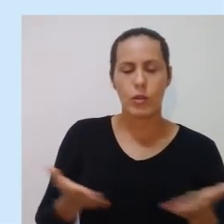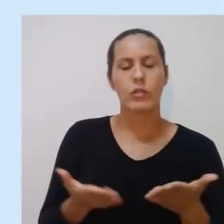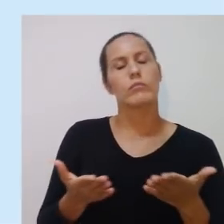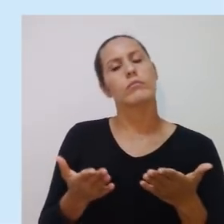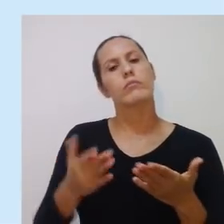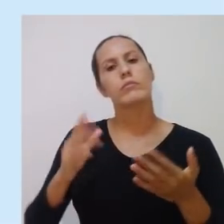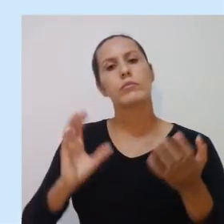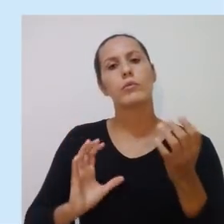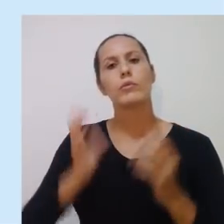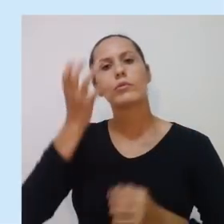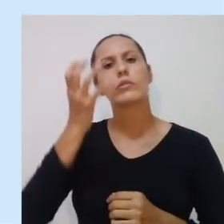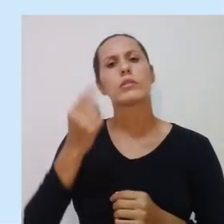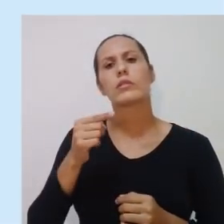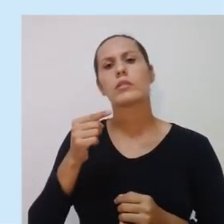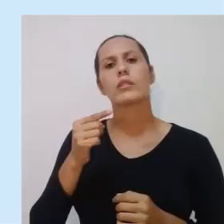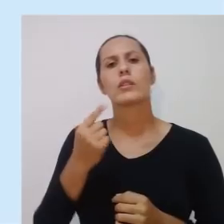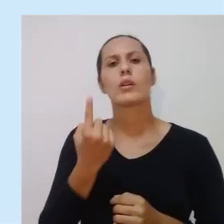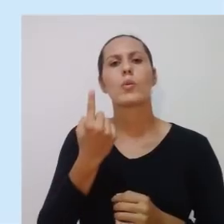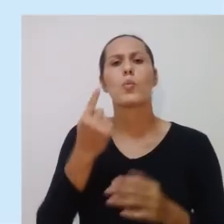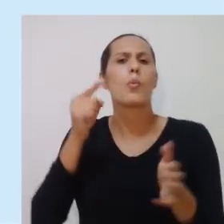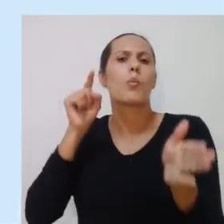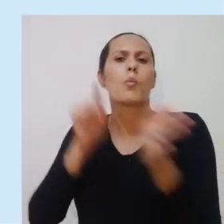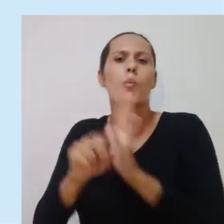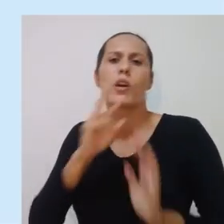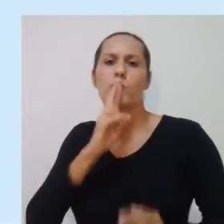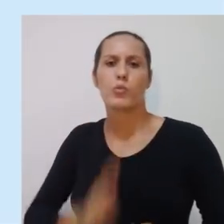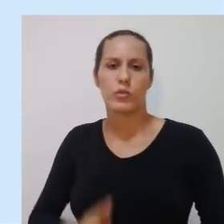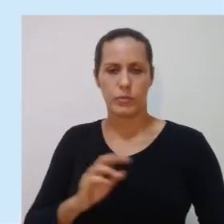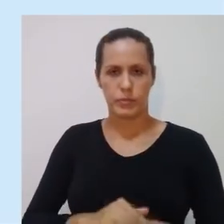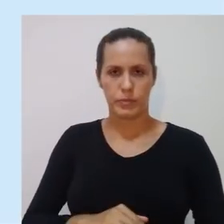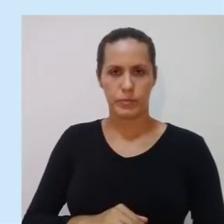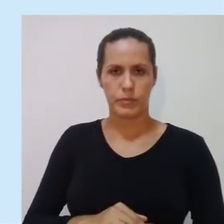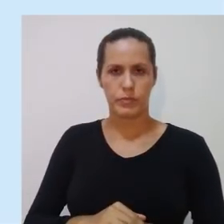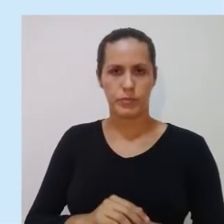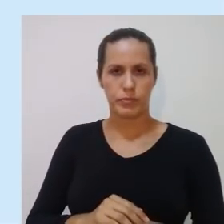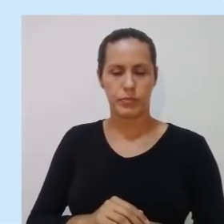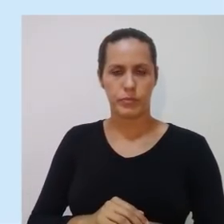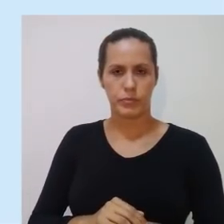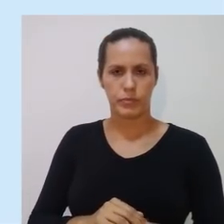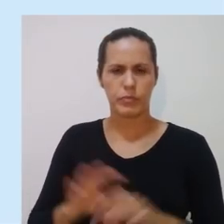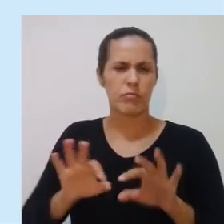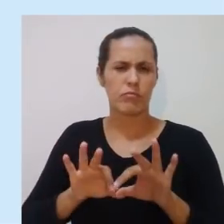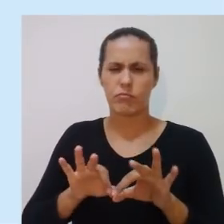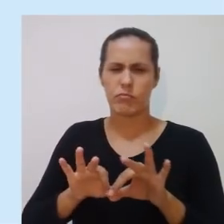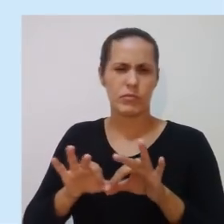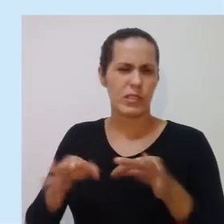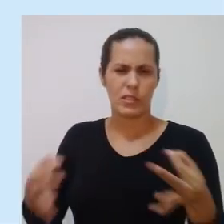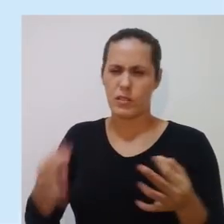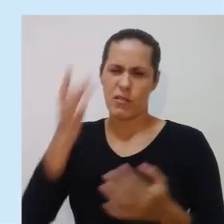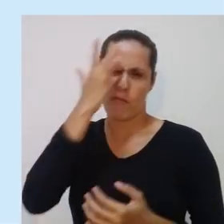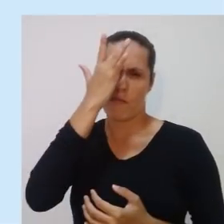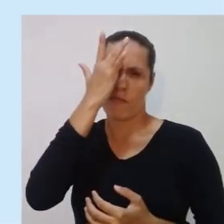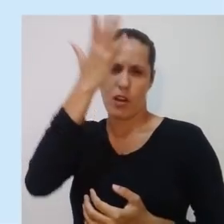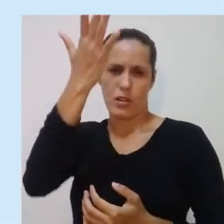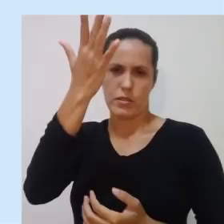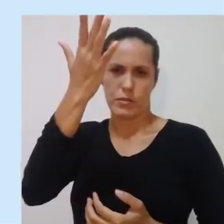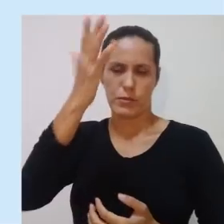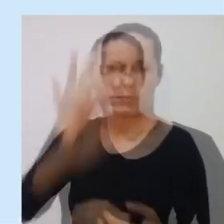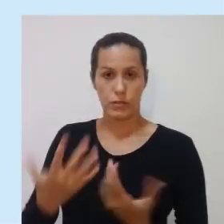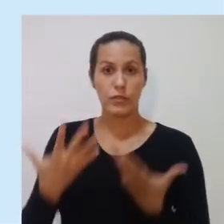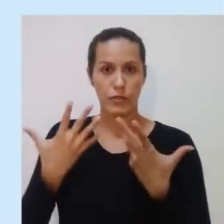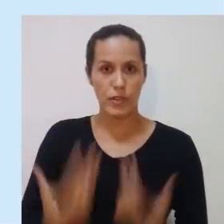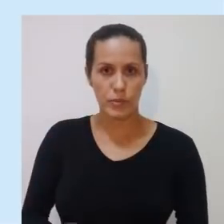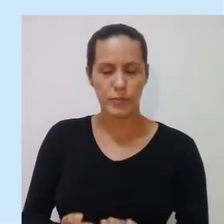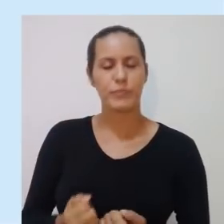venham comigo para resolvermos uma questão. Resolvermos um quesito. Muito simples, muito